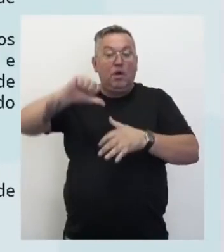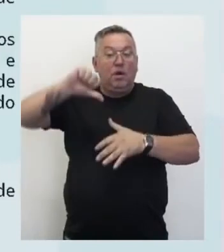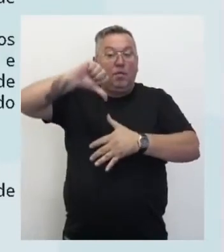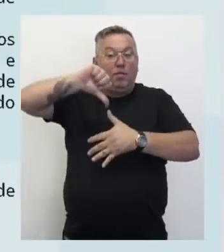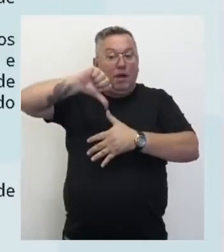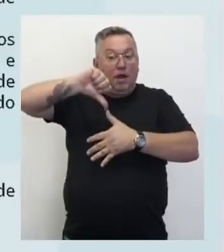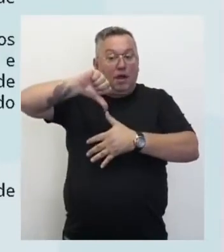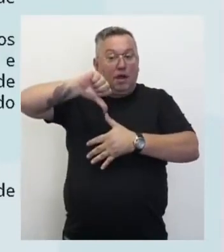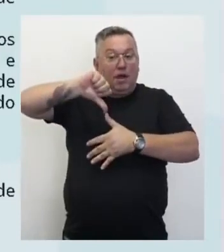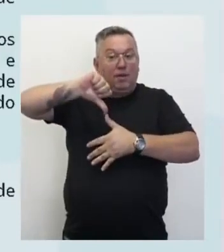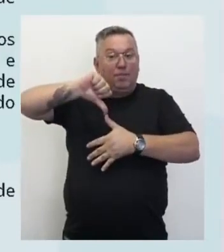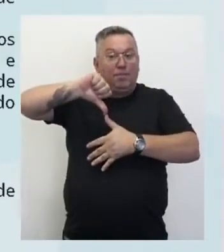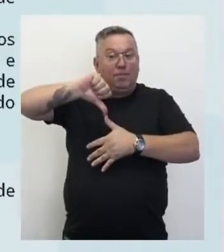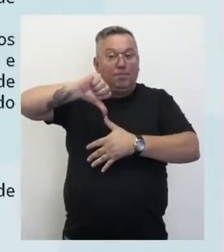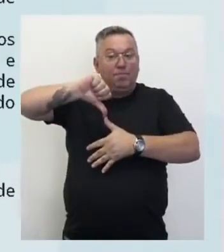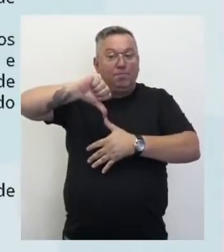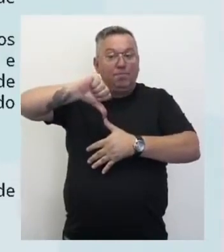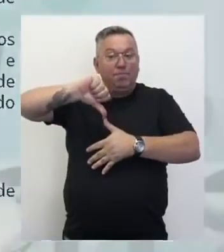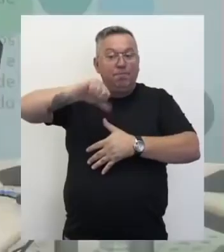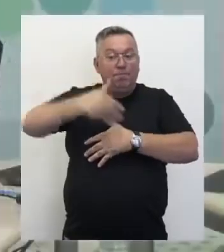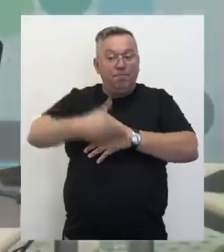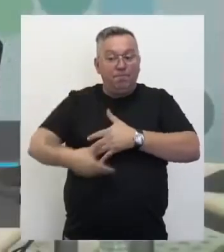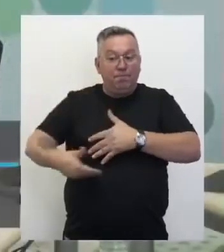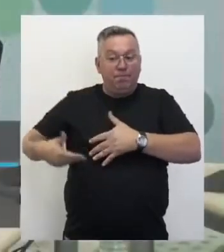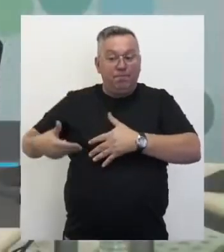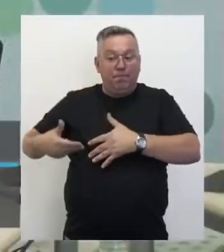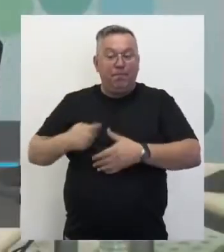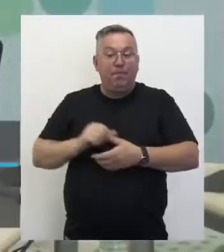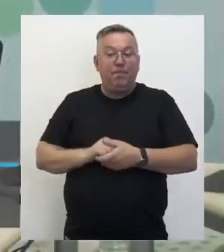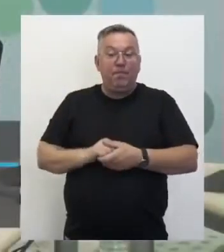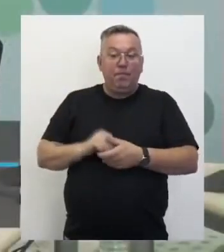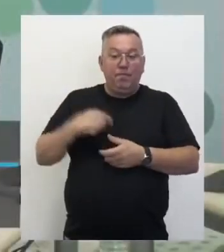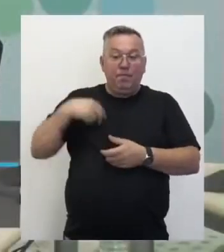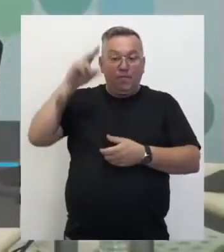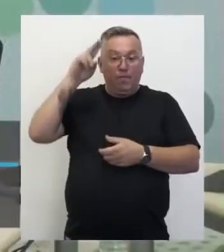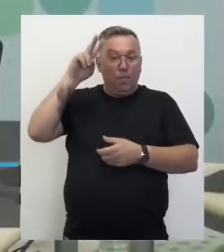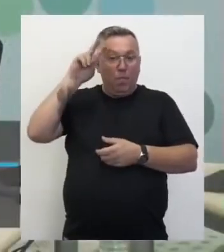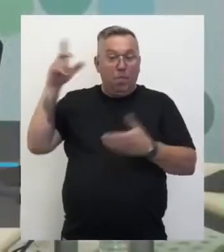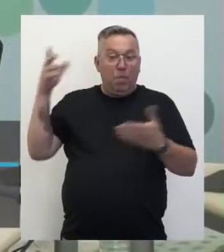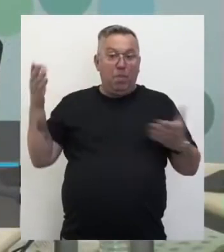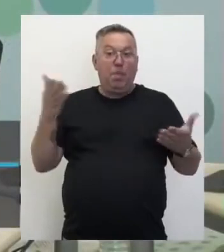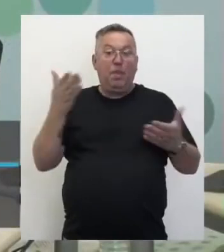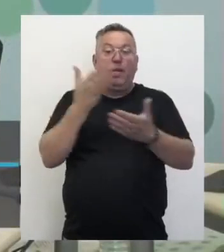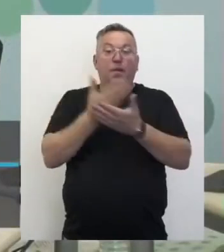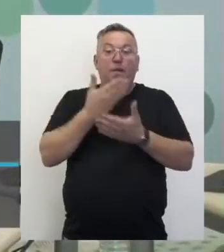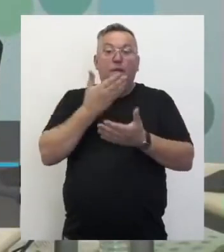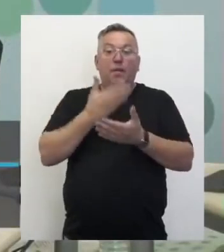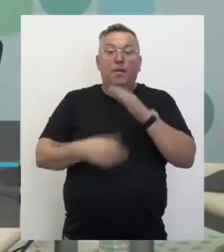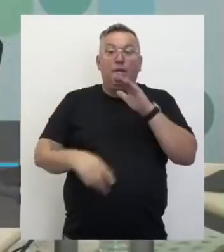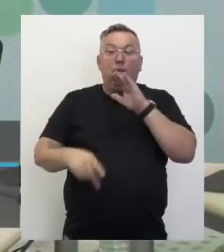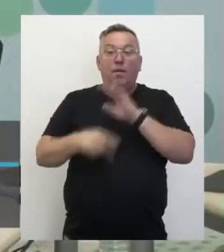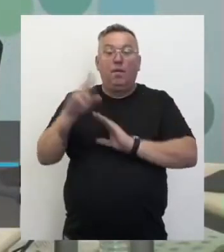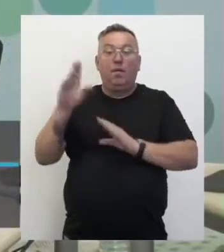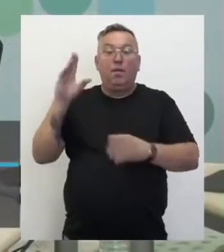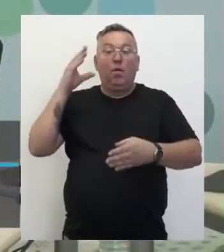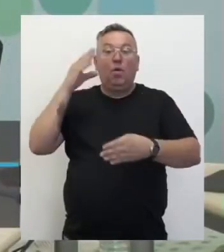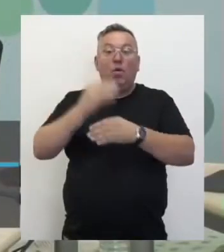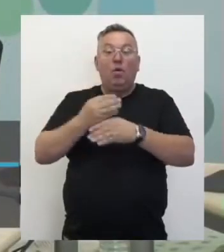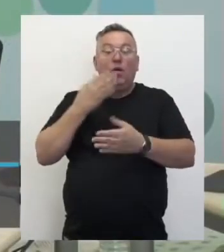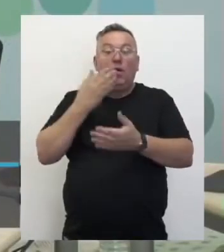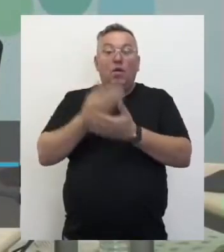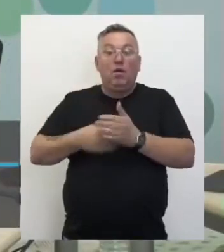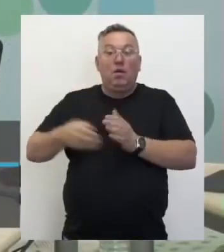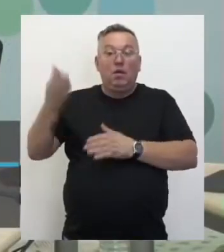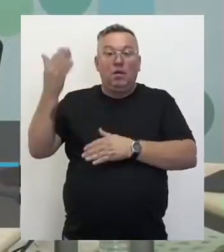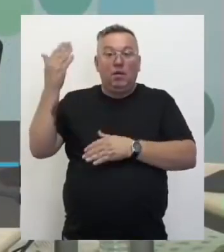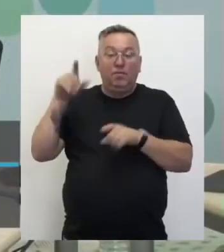urbano-industrial na América Latina. Lembrando que essa aula é uma aula que vem aí complementar aulas anteriores